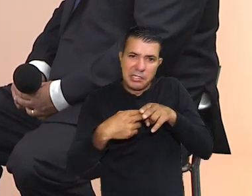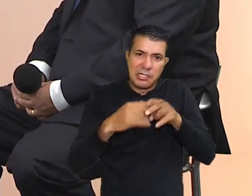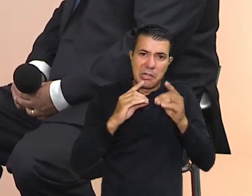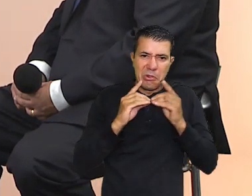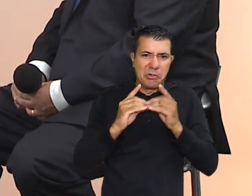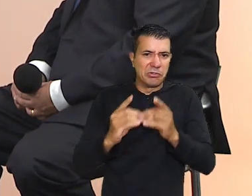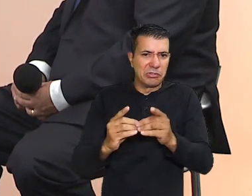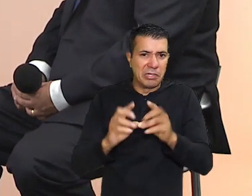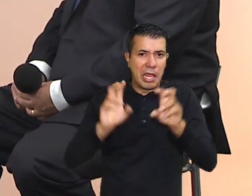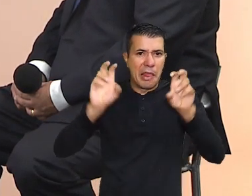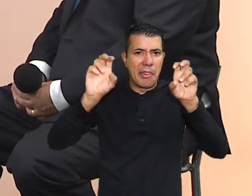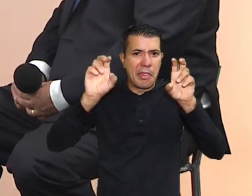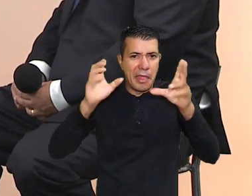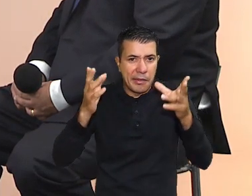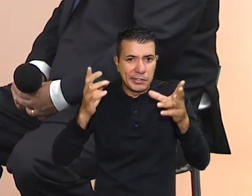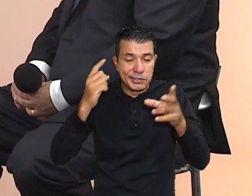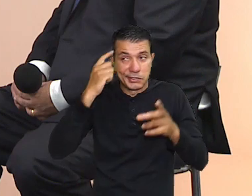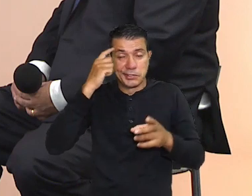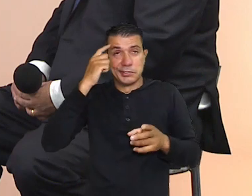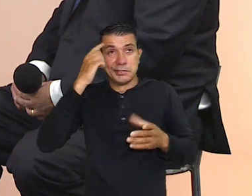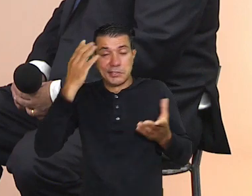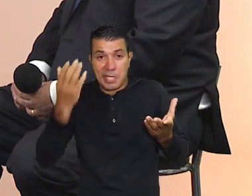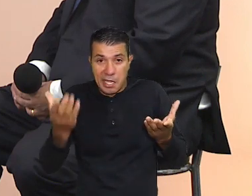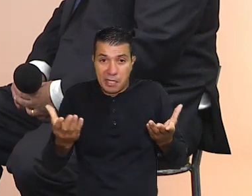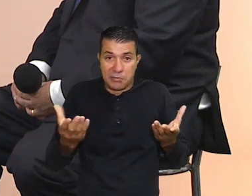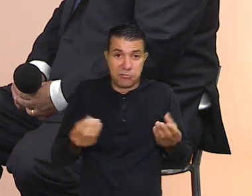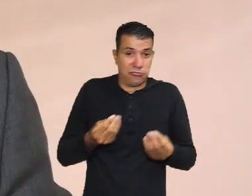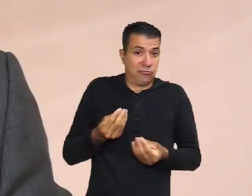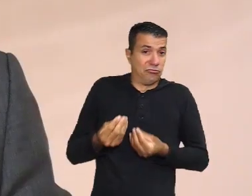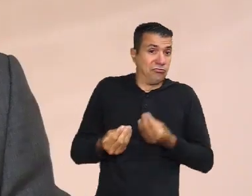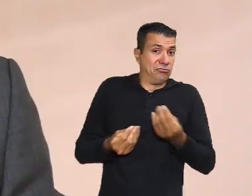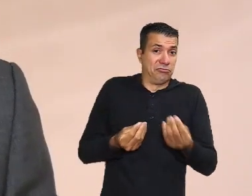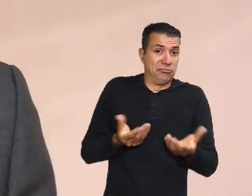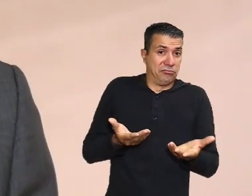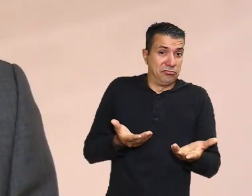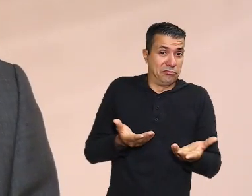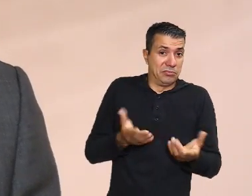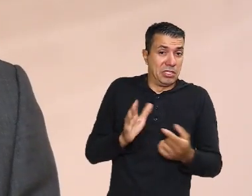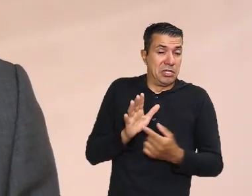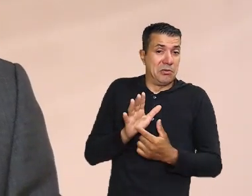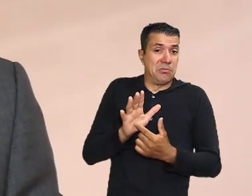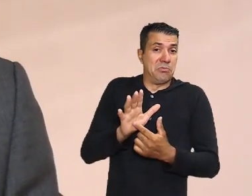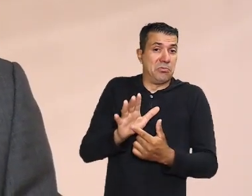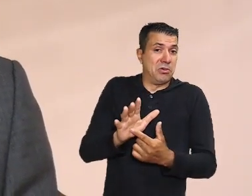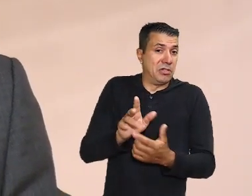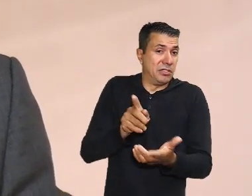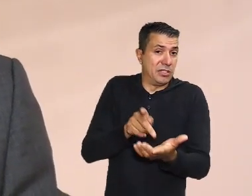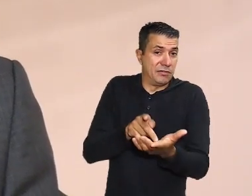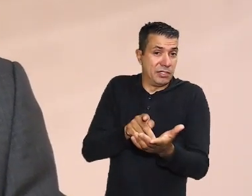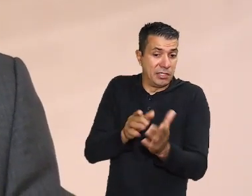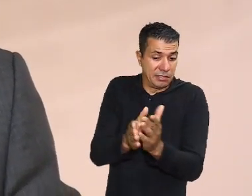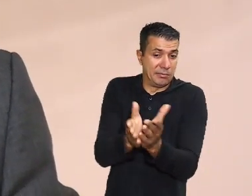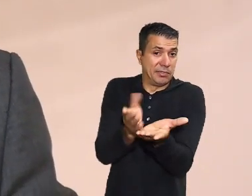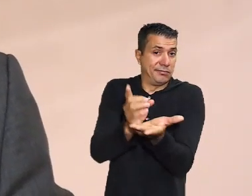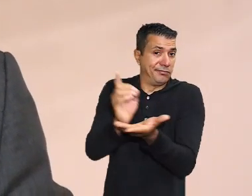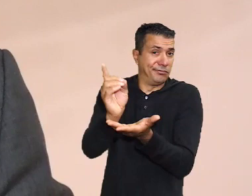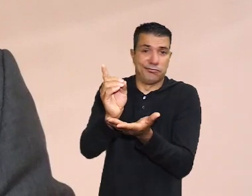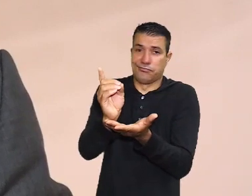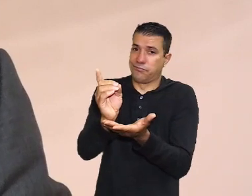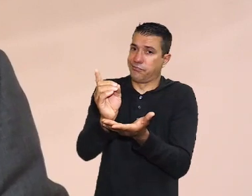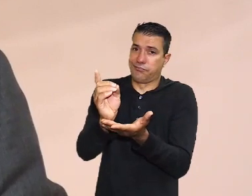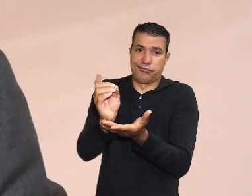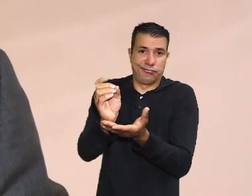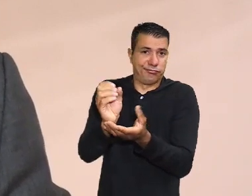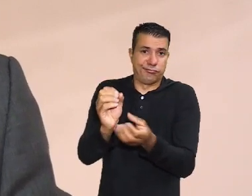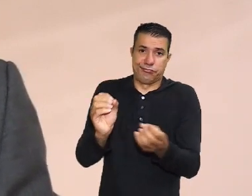Nenhum desses temas ou nenhuma dessas ideias aqui, elas correspondem aquilo que a Bíblia tem para nos